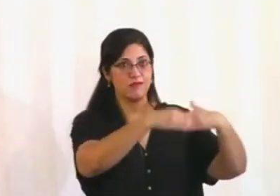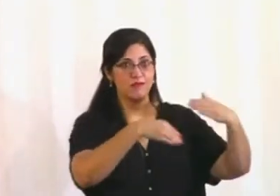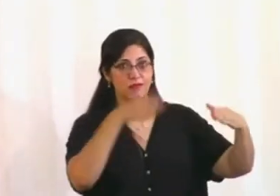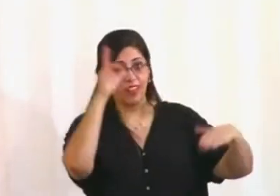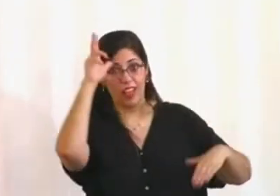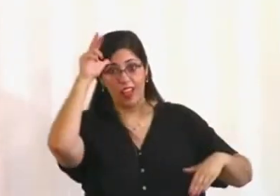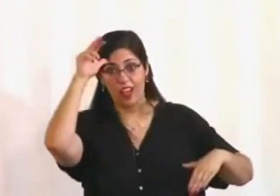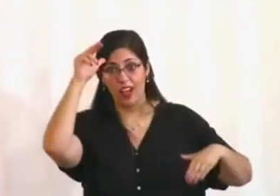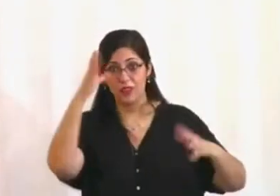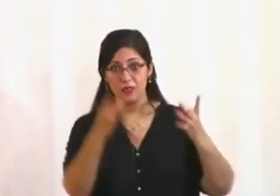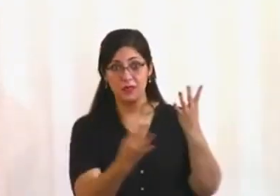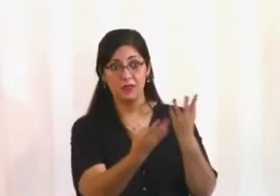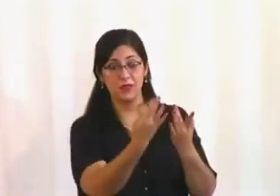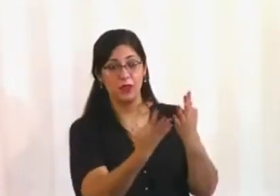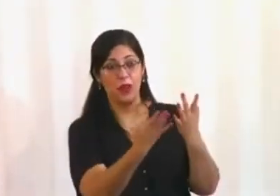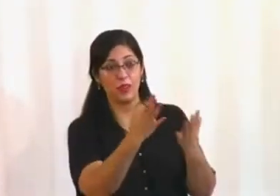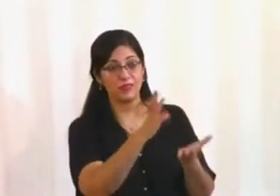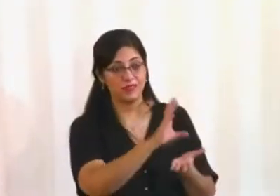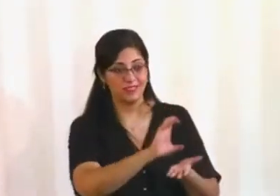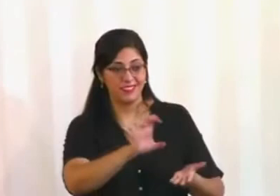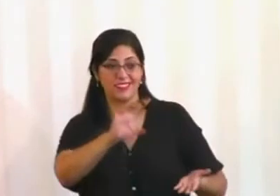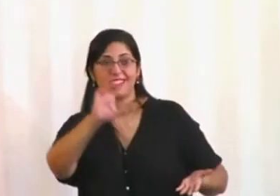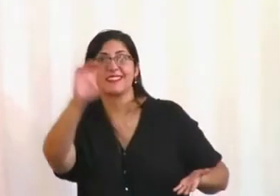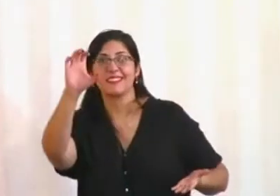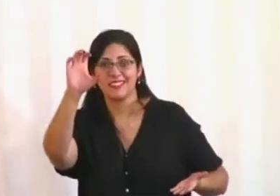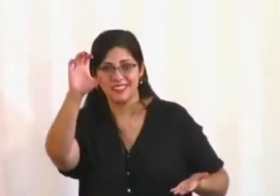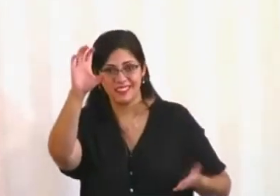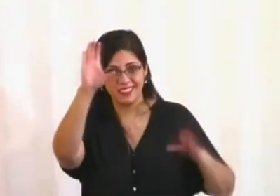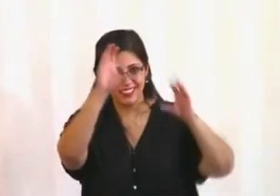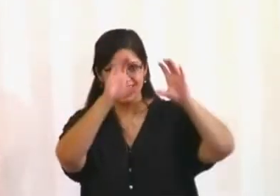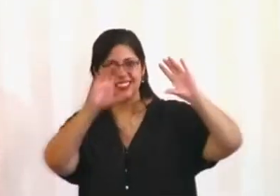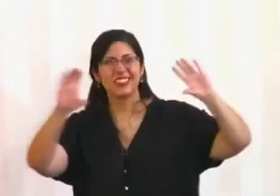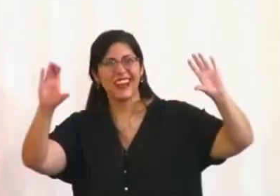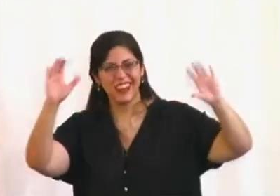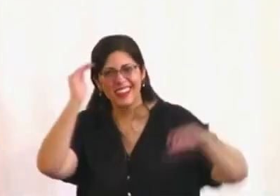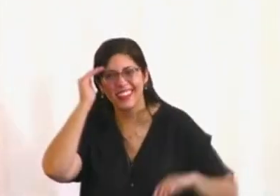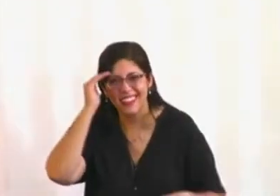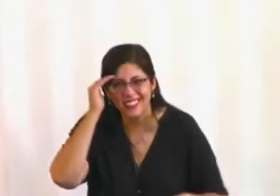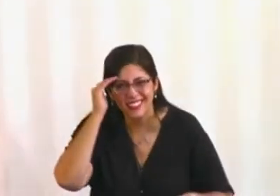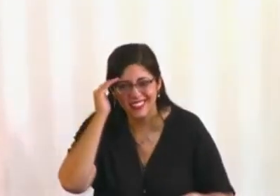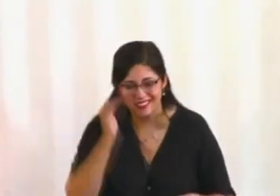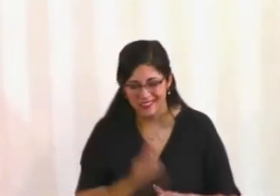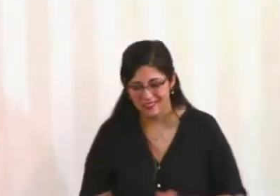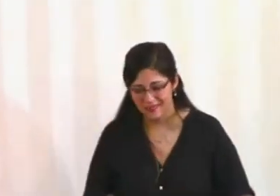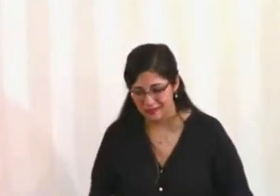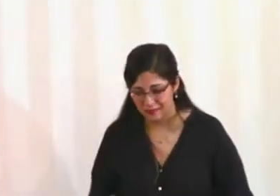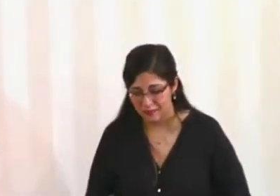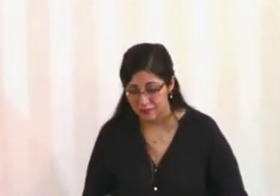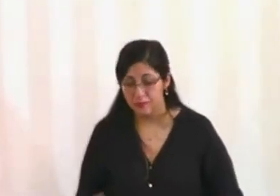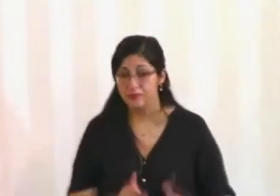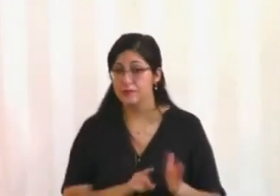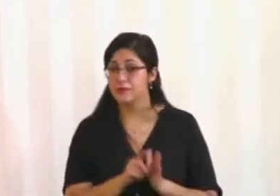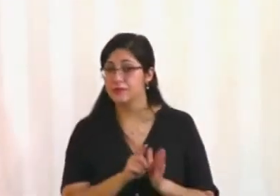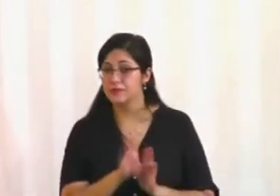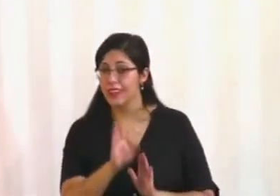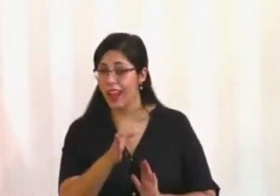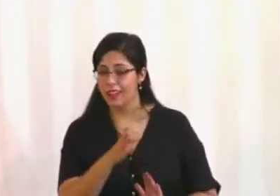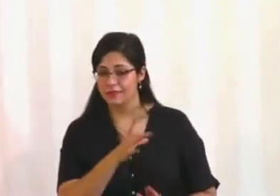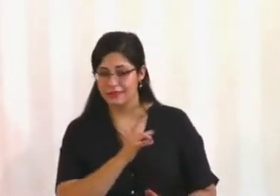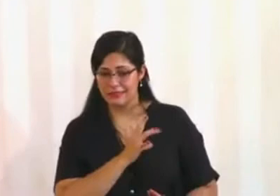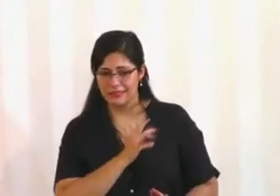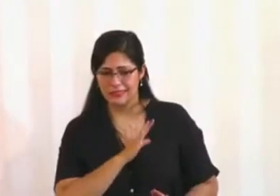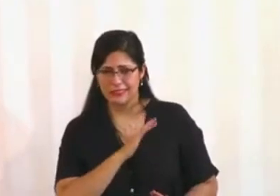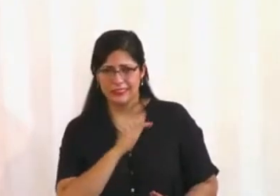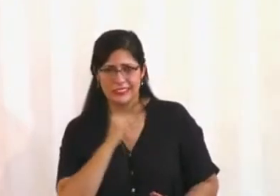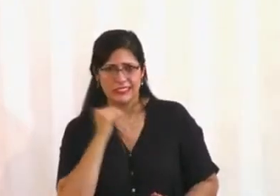morreu, mas ele temeu a morte. Você já temeu a morte também? Você já foi ameaçado de